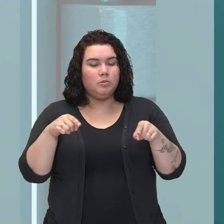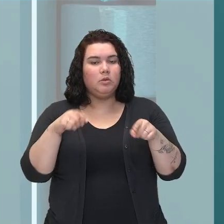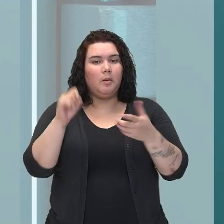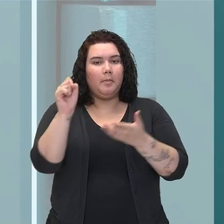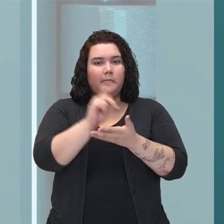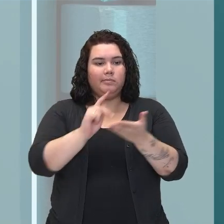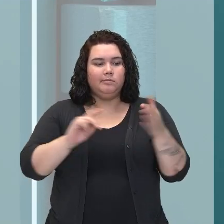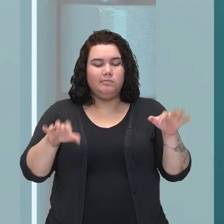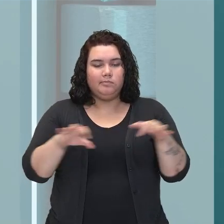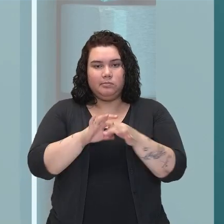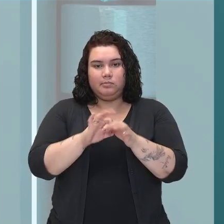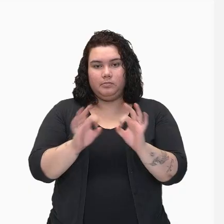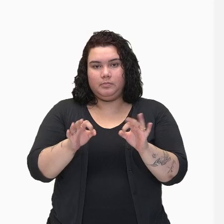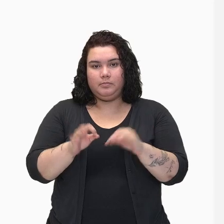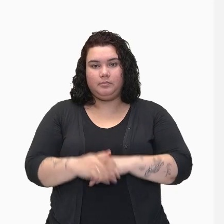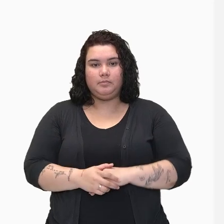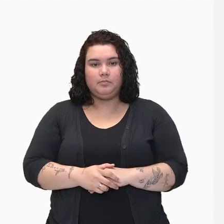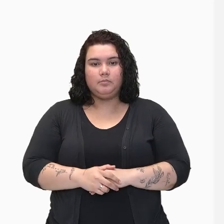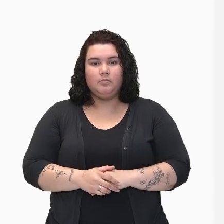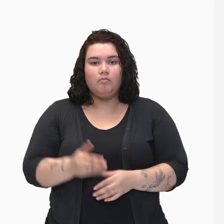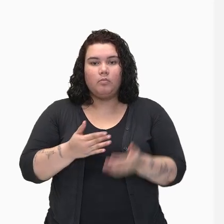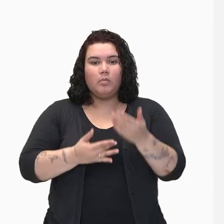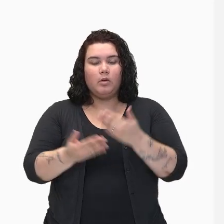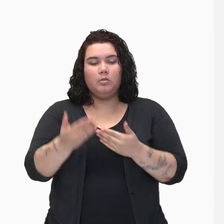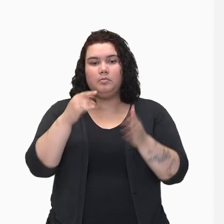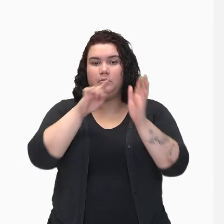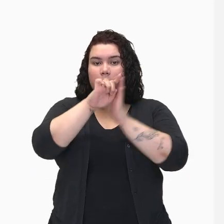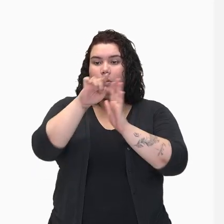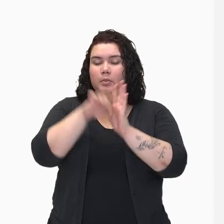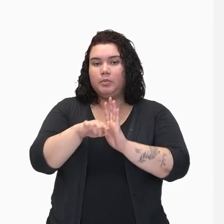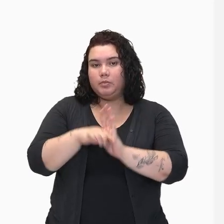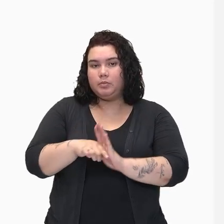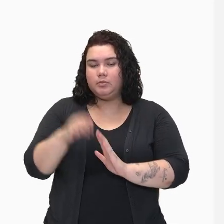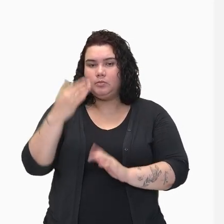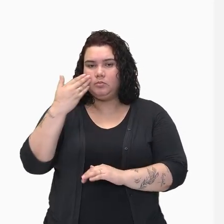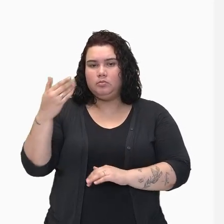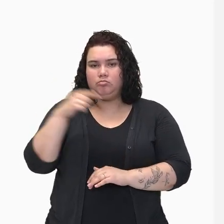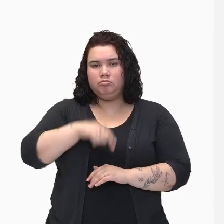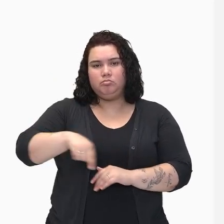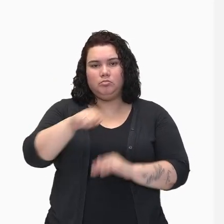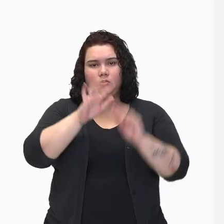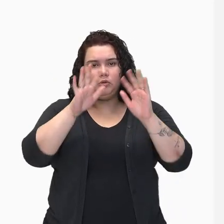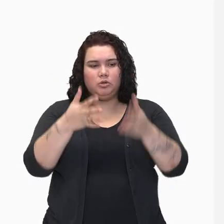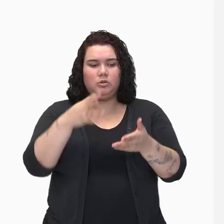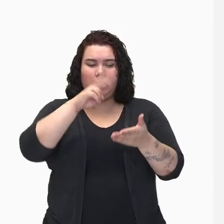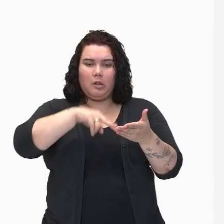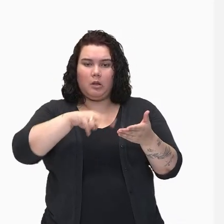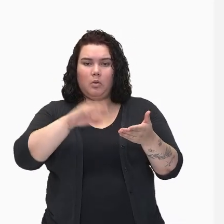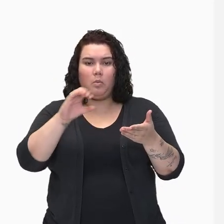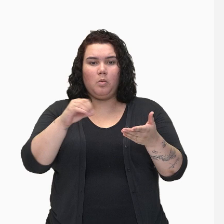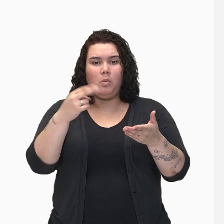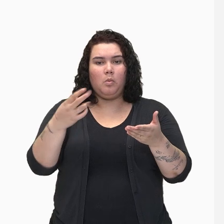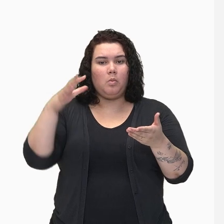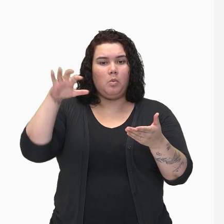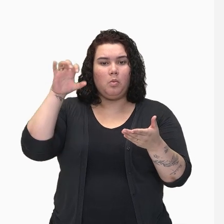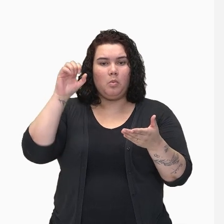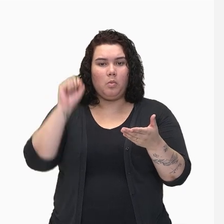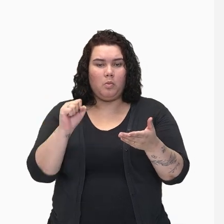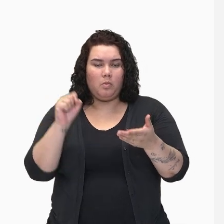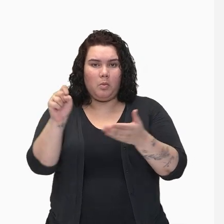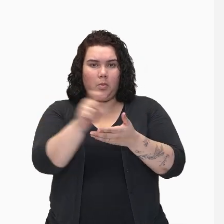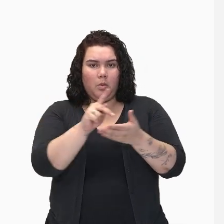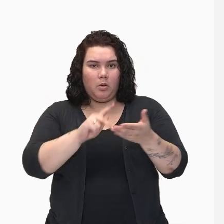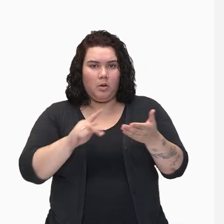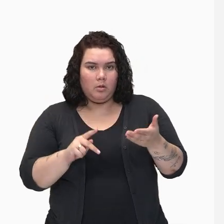bom? Na sequência, algumas outras perguntas aí para você. Vocês já leram ou ouviram a leitura, a declamação de